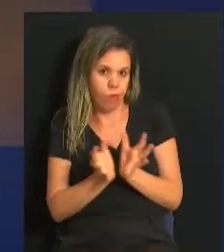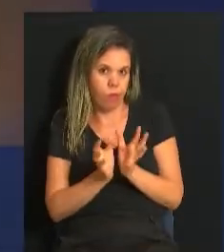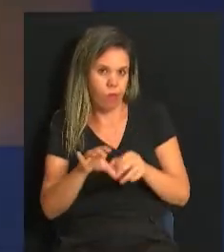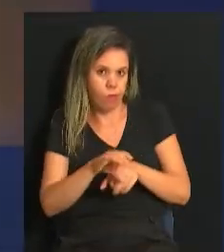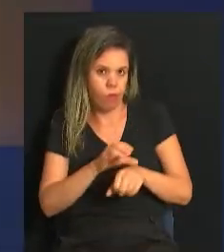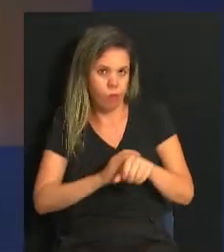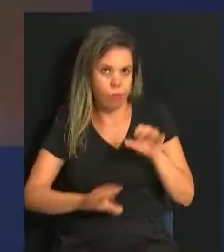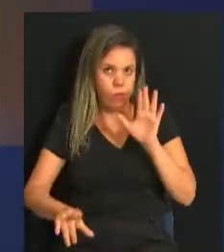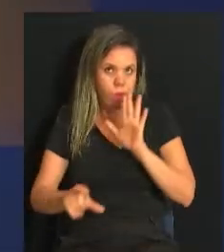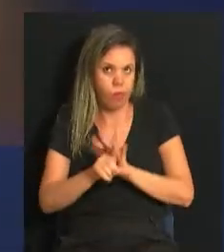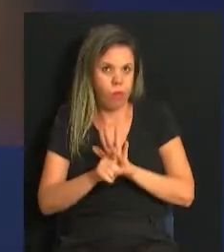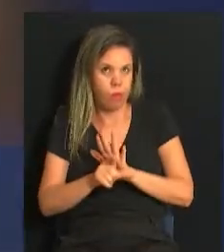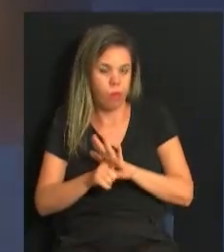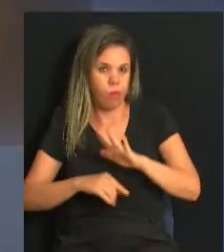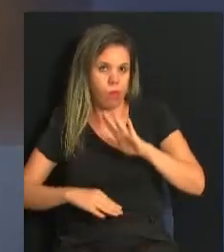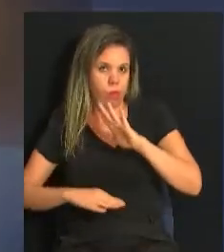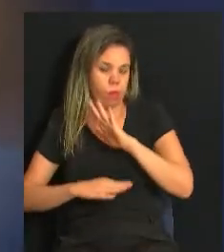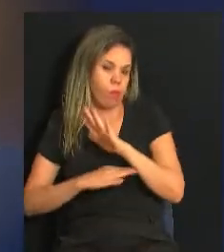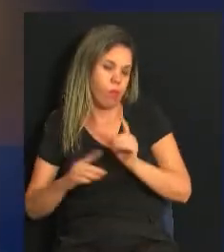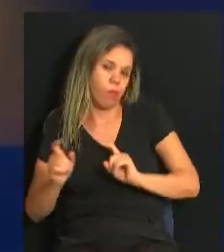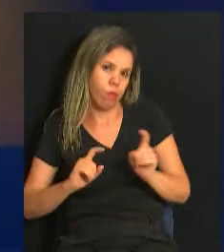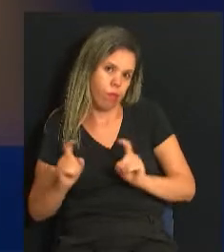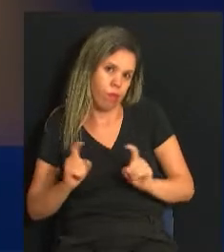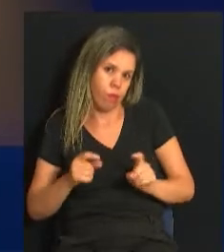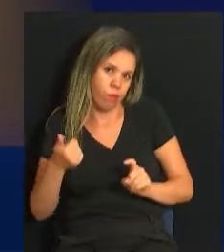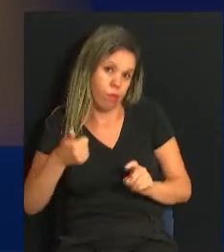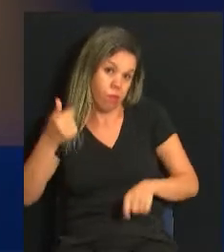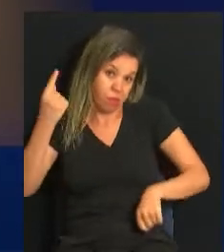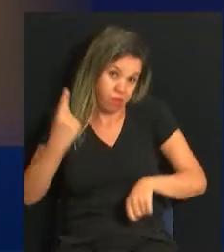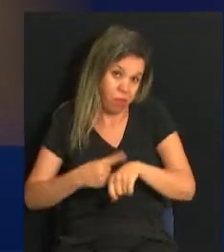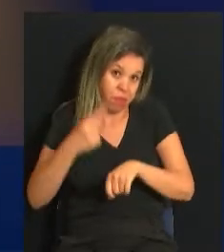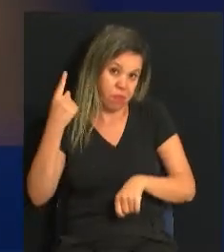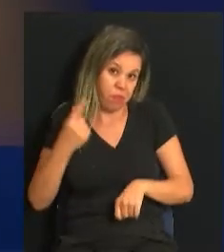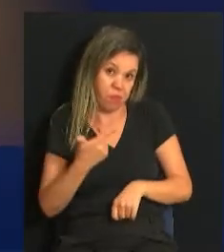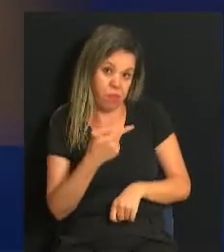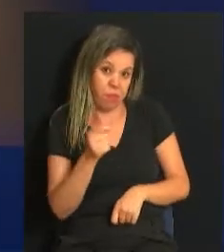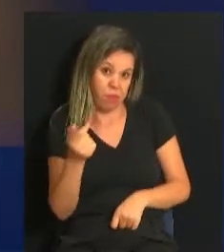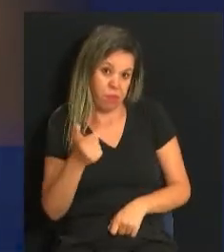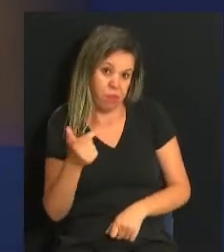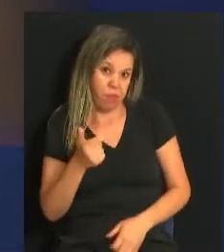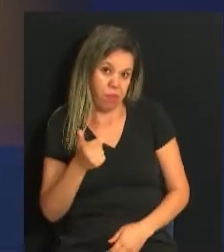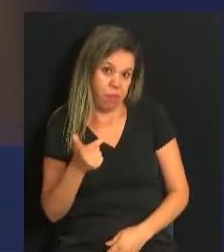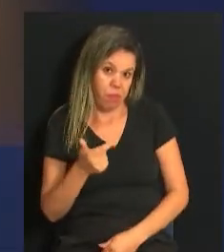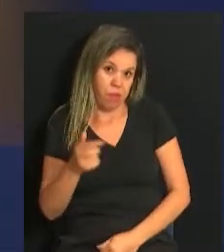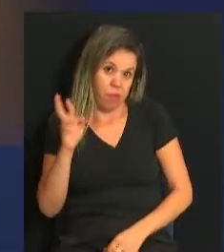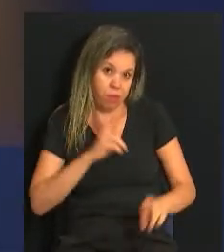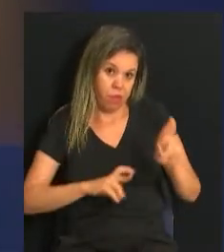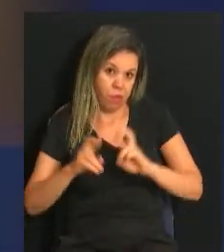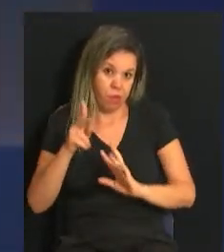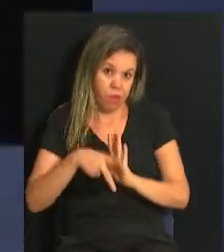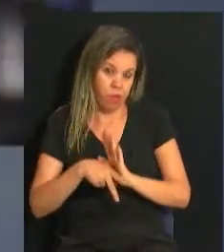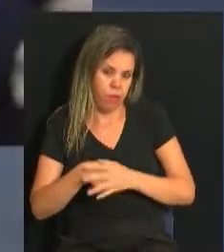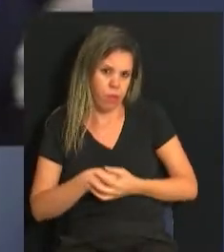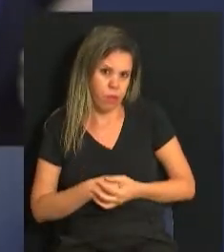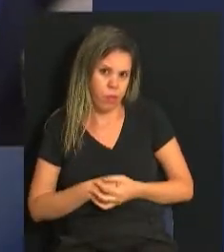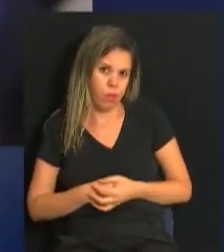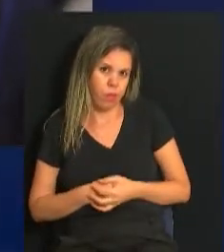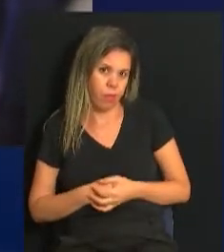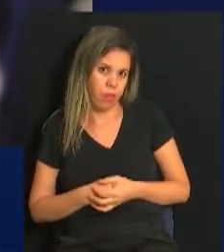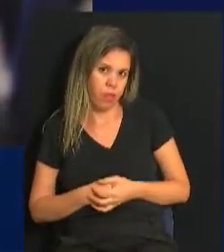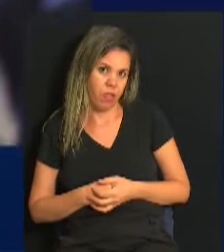constituição e legalidade da câmara se reúne pela primeira vez em 2022 Analisa projetos